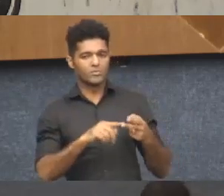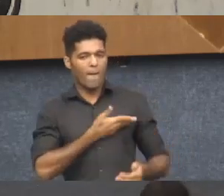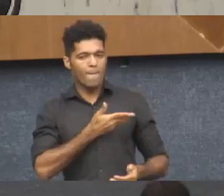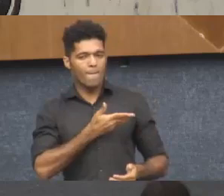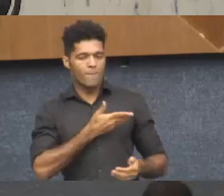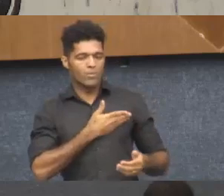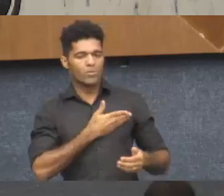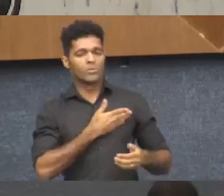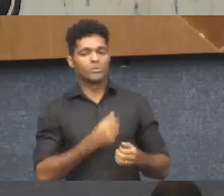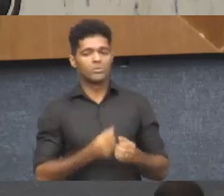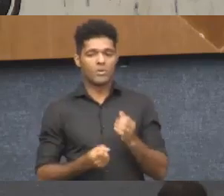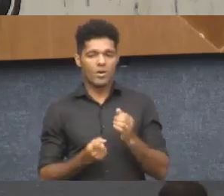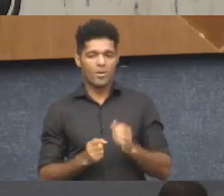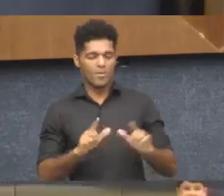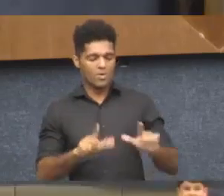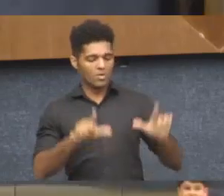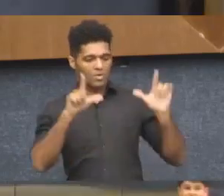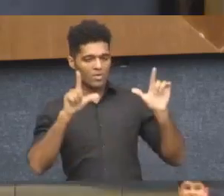sócio.